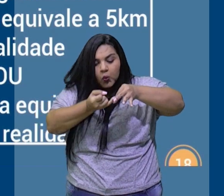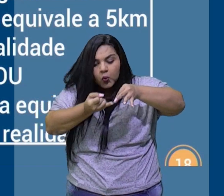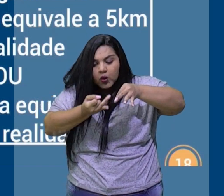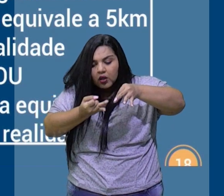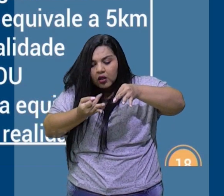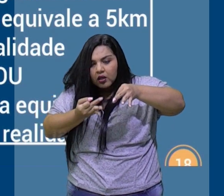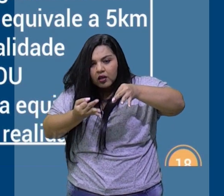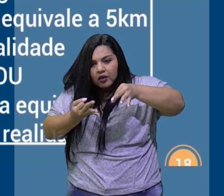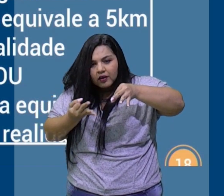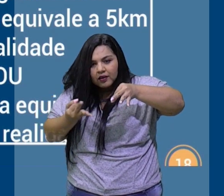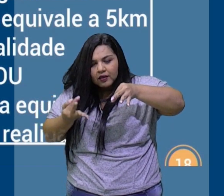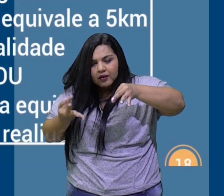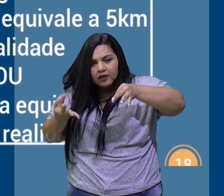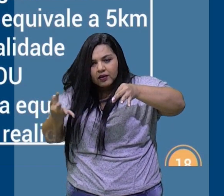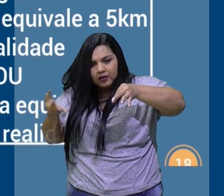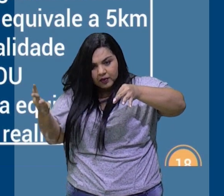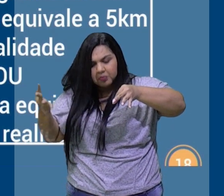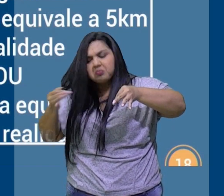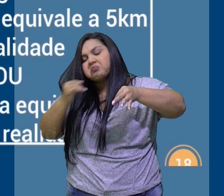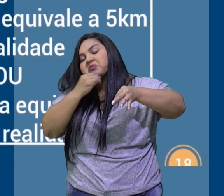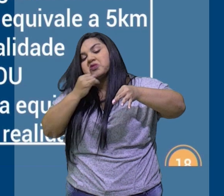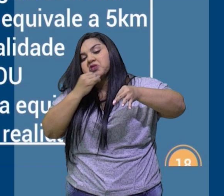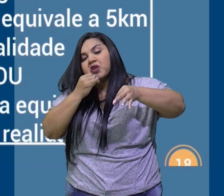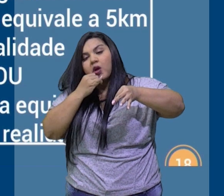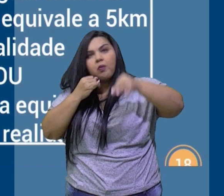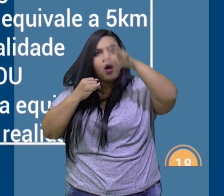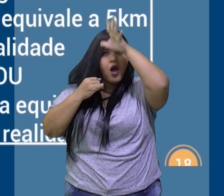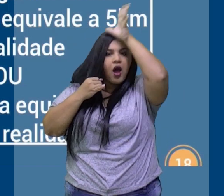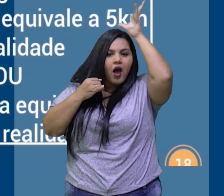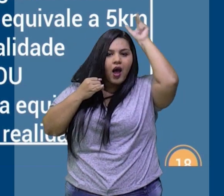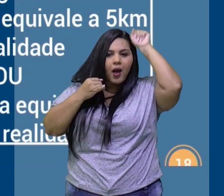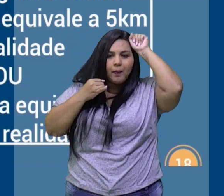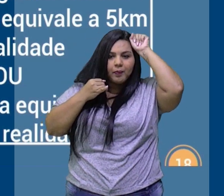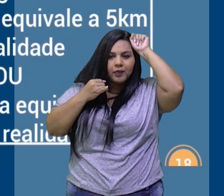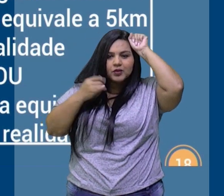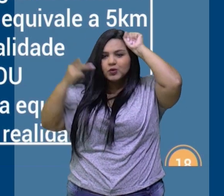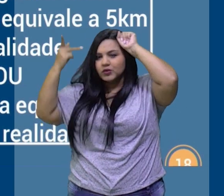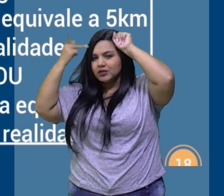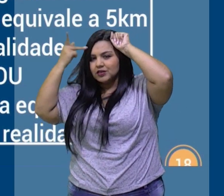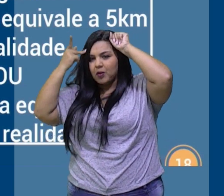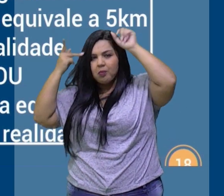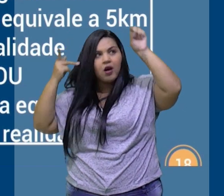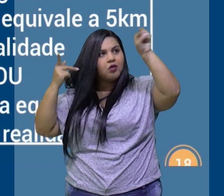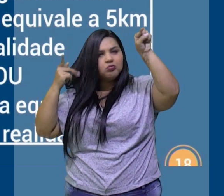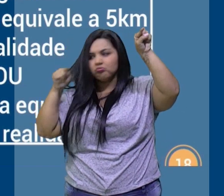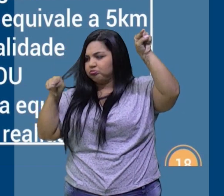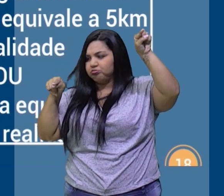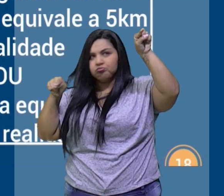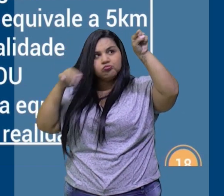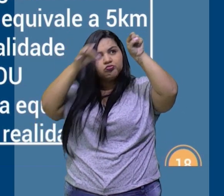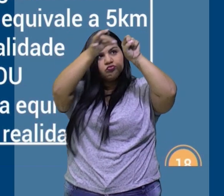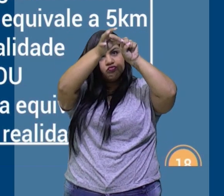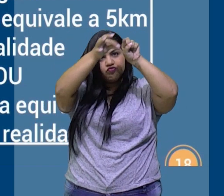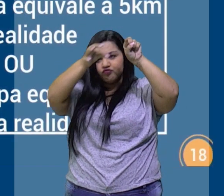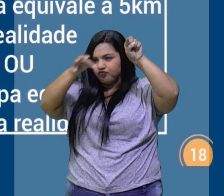ponto aqui do Amazonas até São Paulo. Aí, deu ali aproximadamente